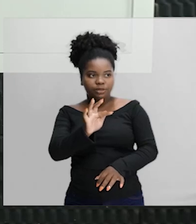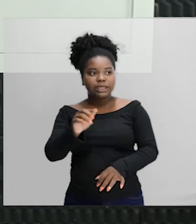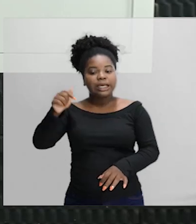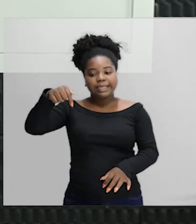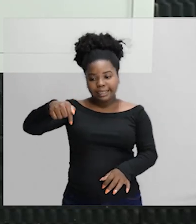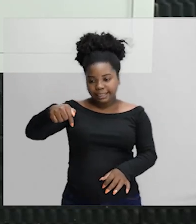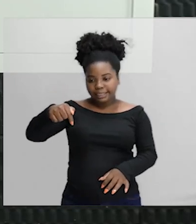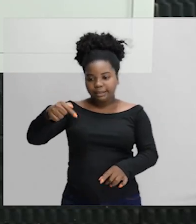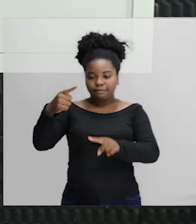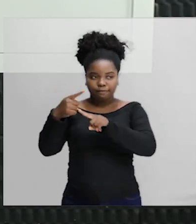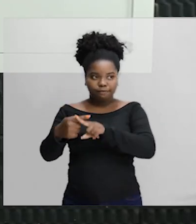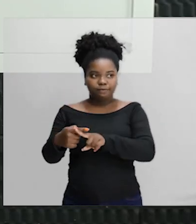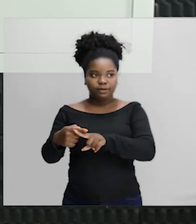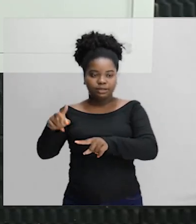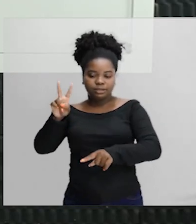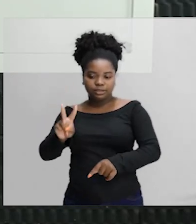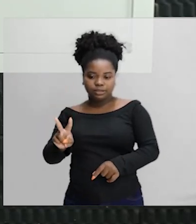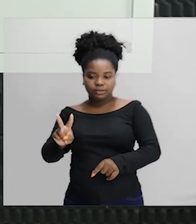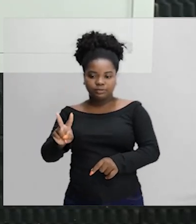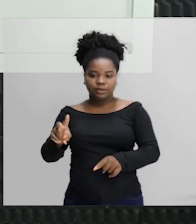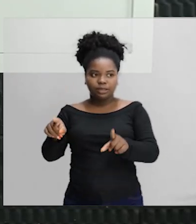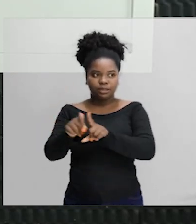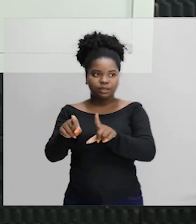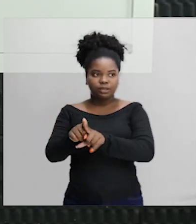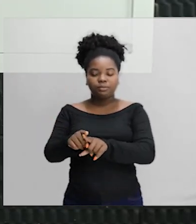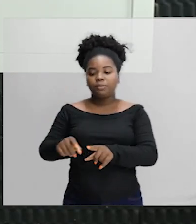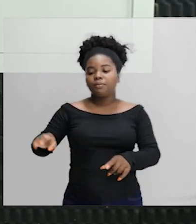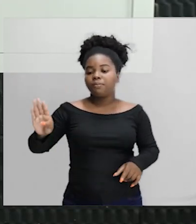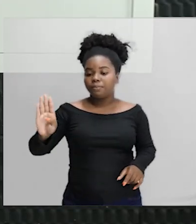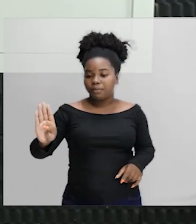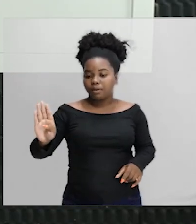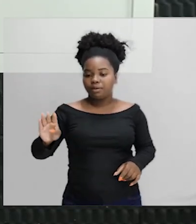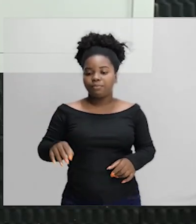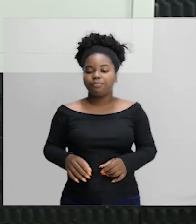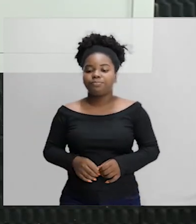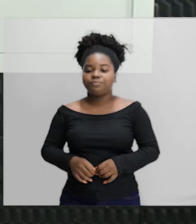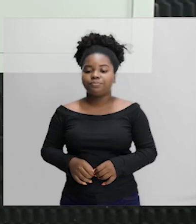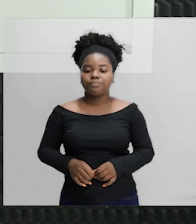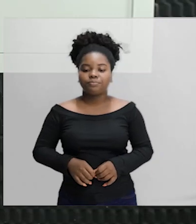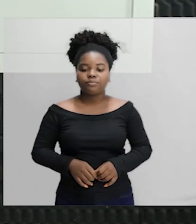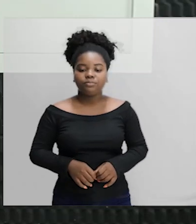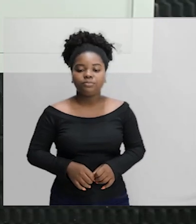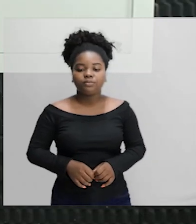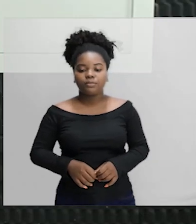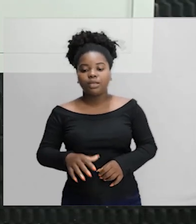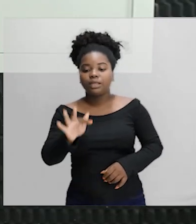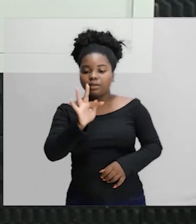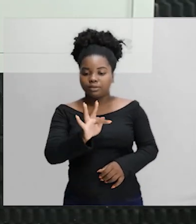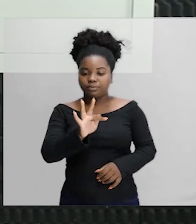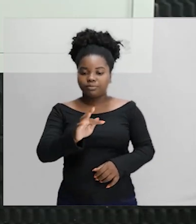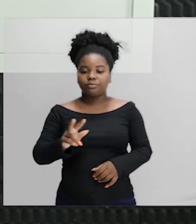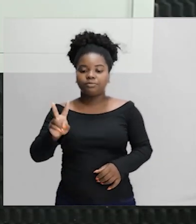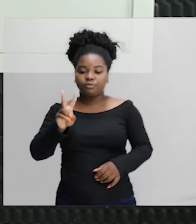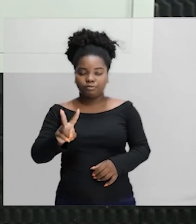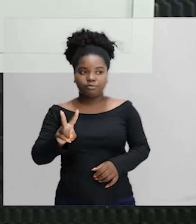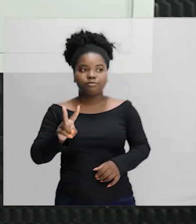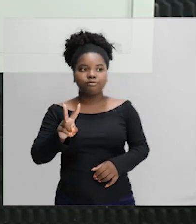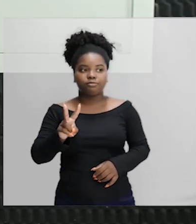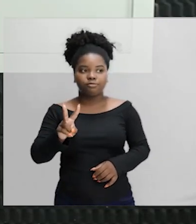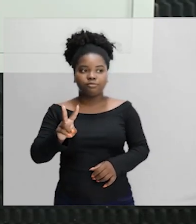velocidade e campo. Tá ok? Carga, velocidade e